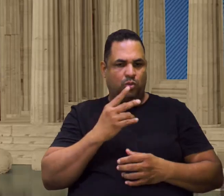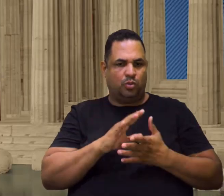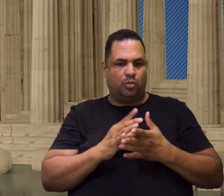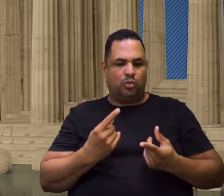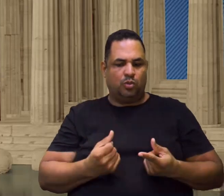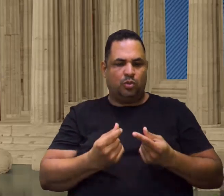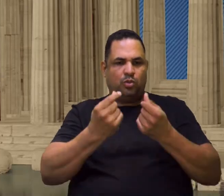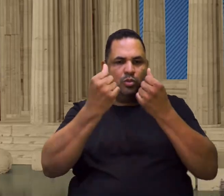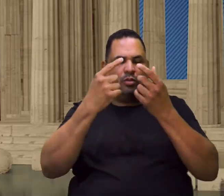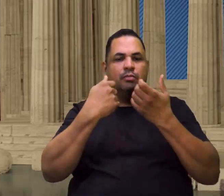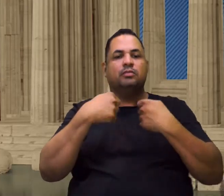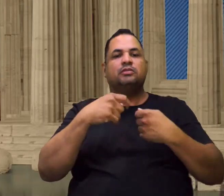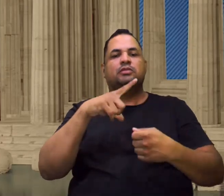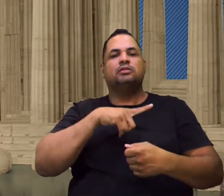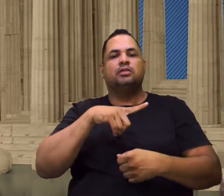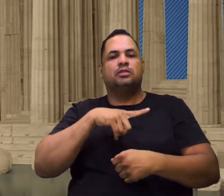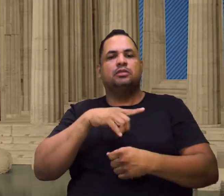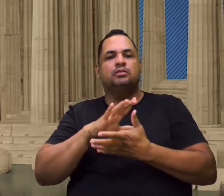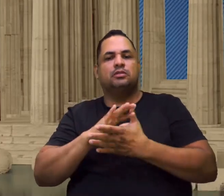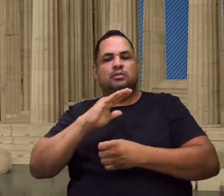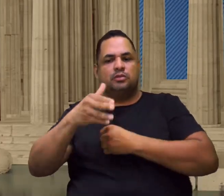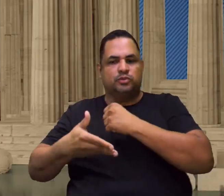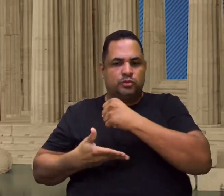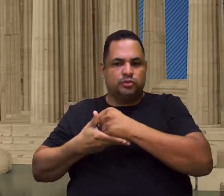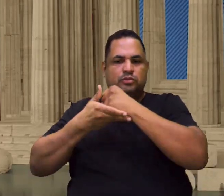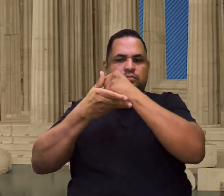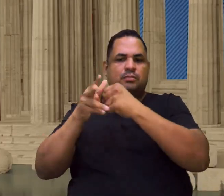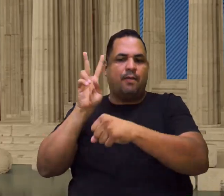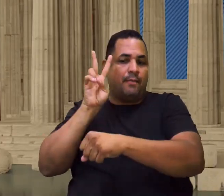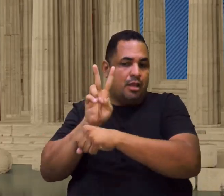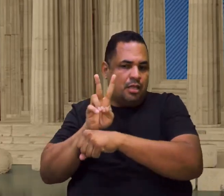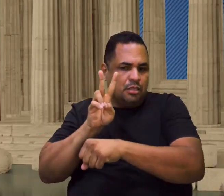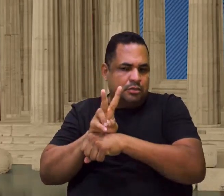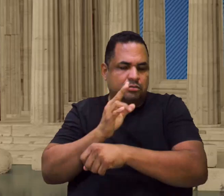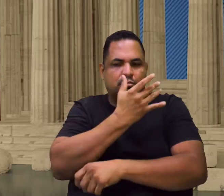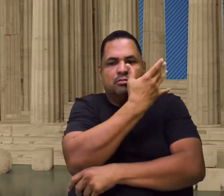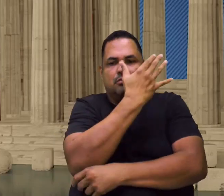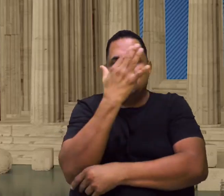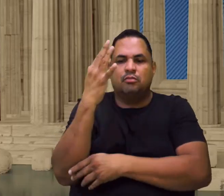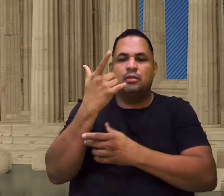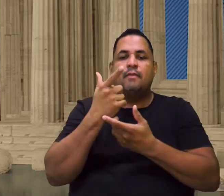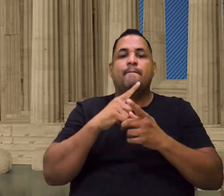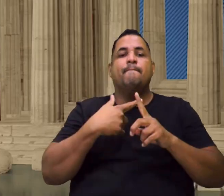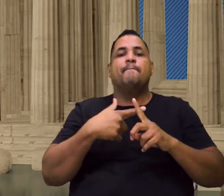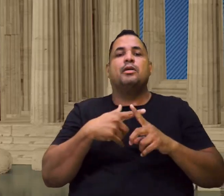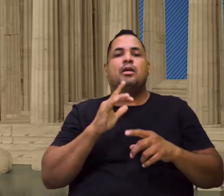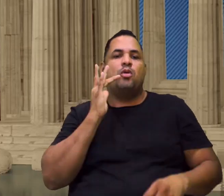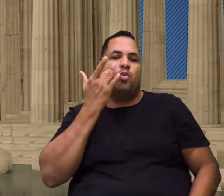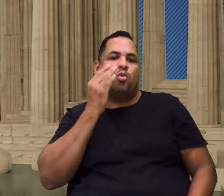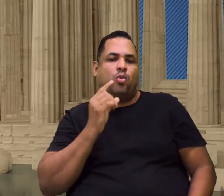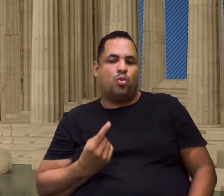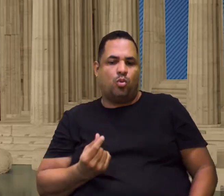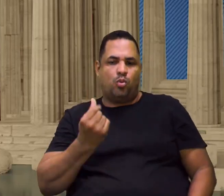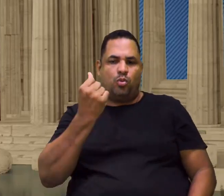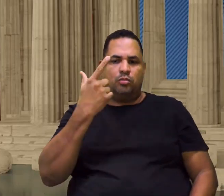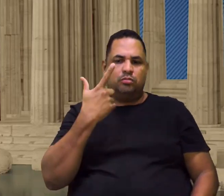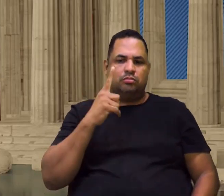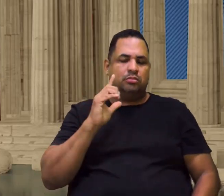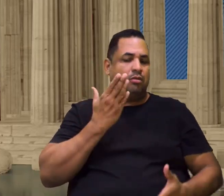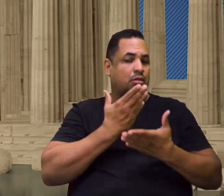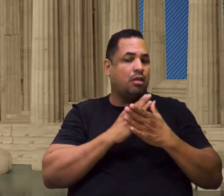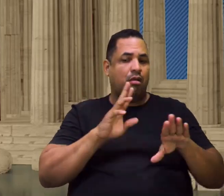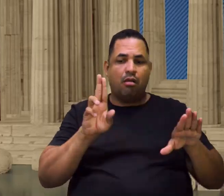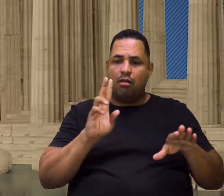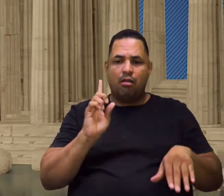de um lado, mas tem que ter sustentabilidade, preservação, para que aquele ouro, o lucro que eu estou tirando, ele não se acabe,